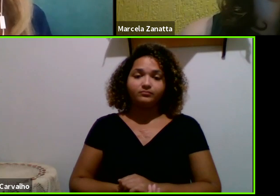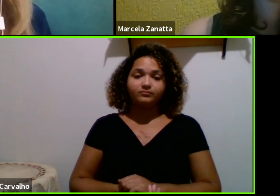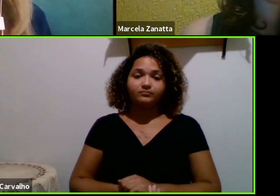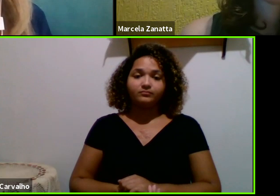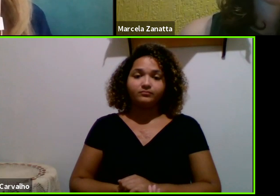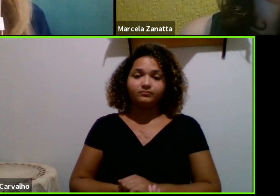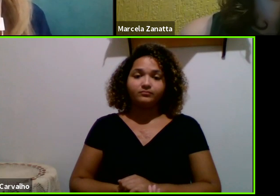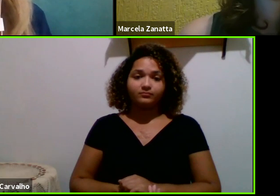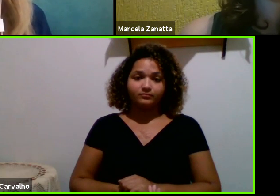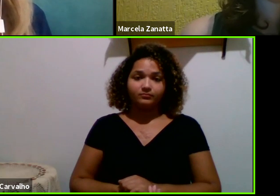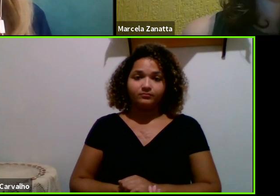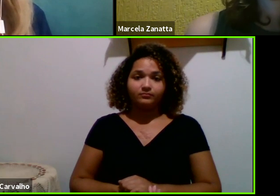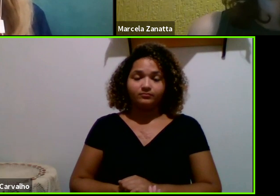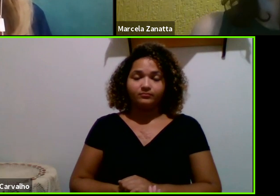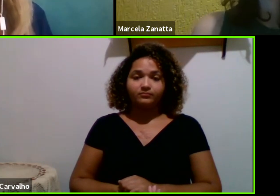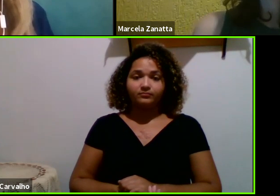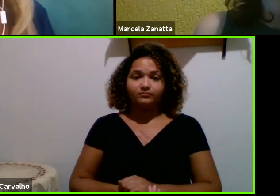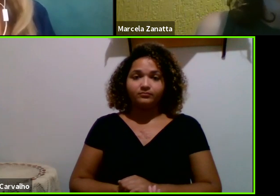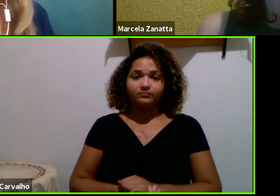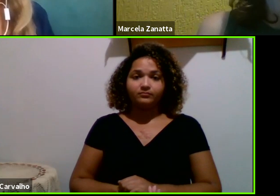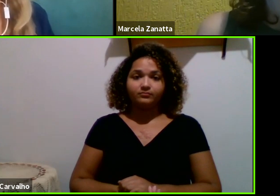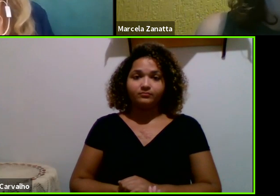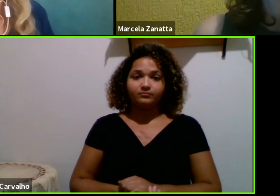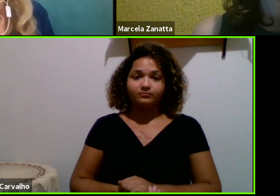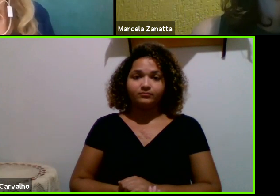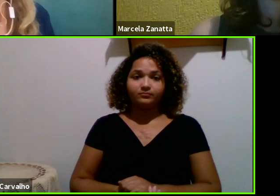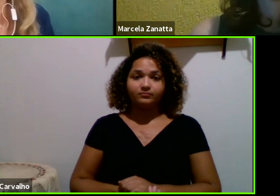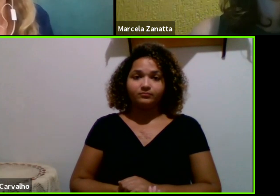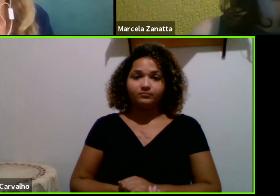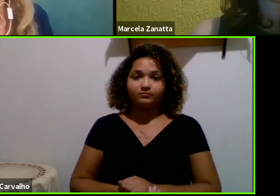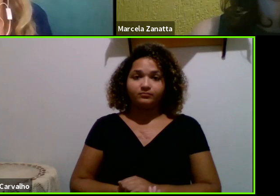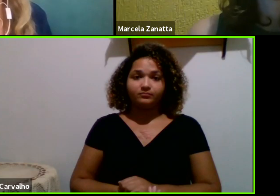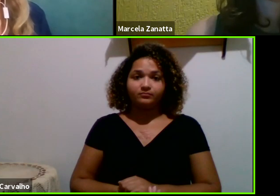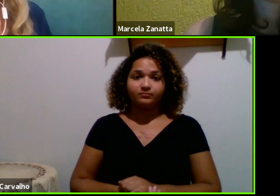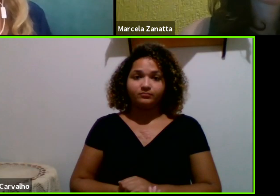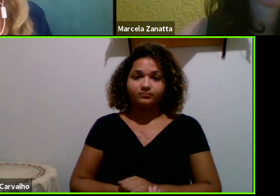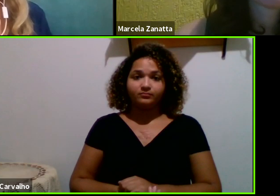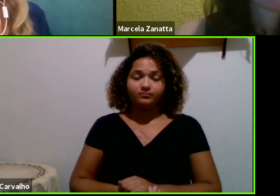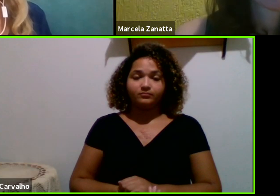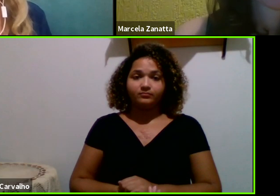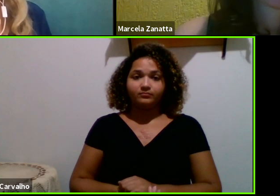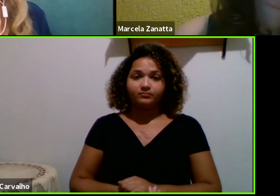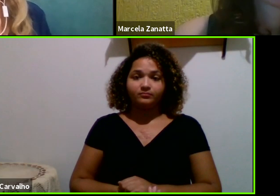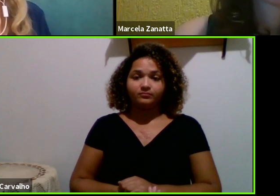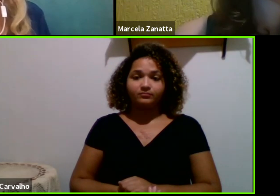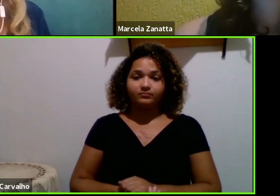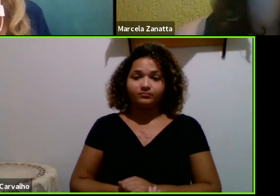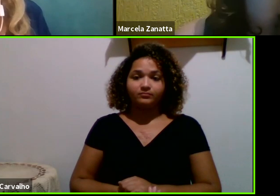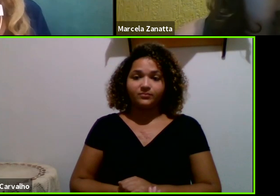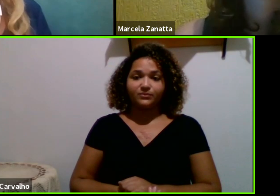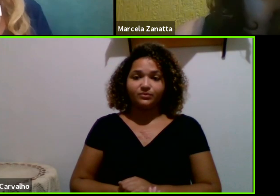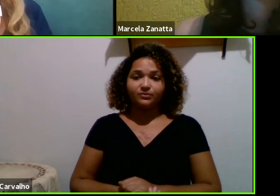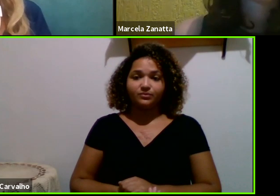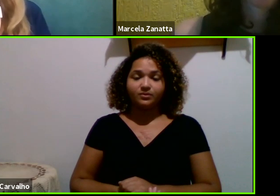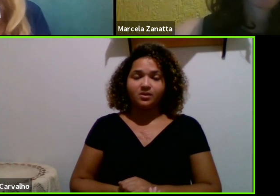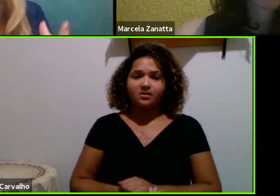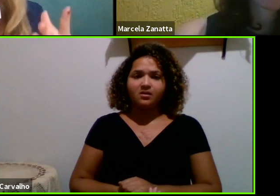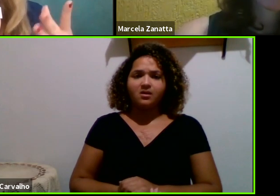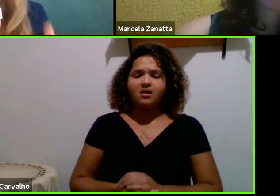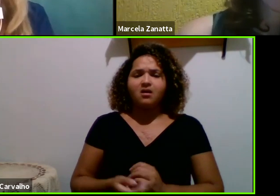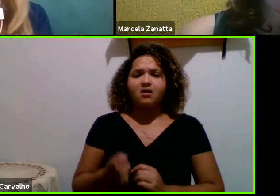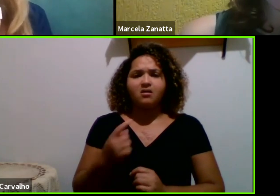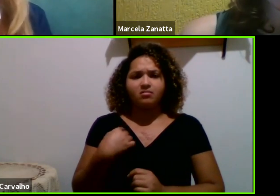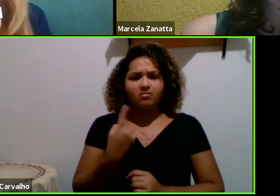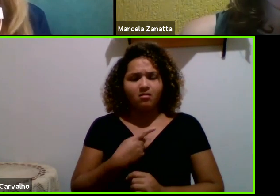dos ligamentos, né? E desafios, né? E aí sempre falam assim para mim,